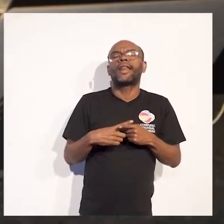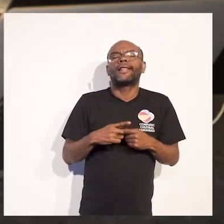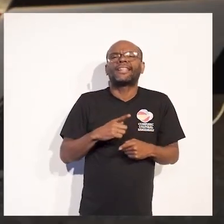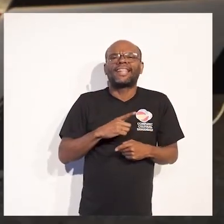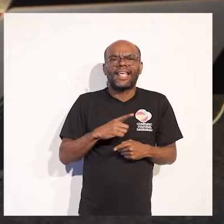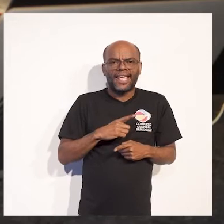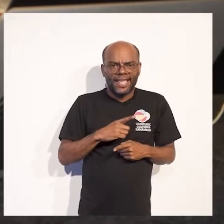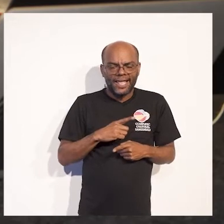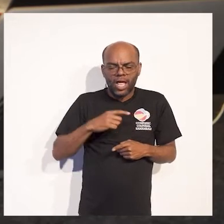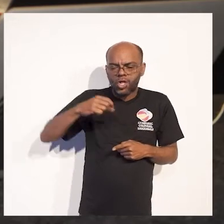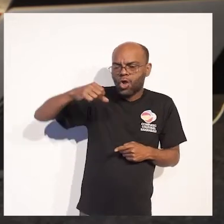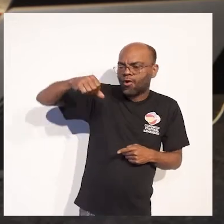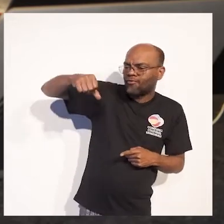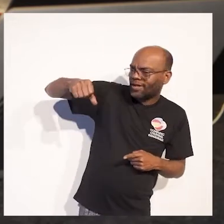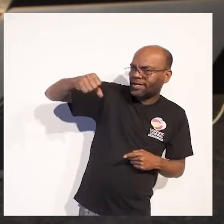tem